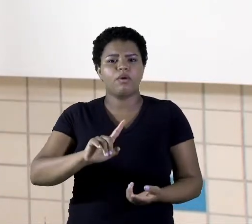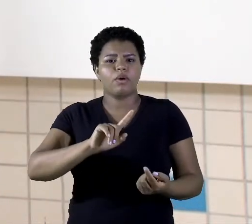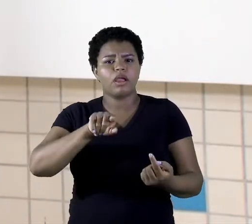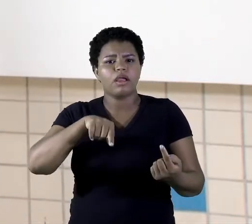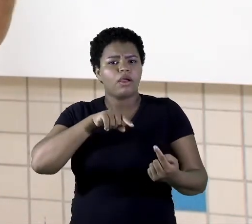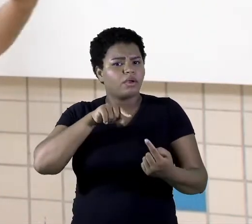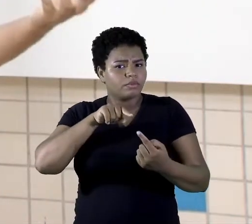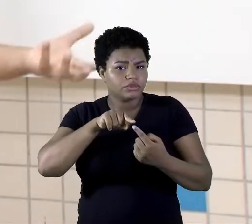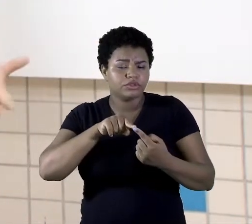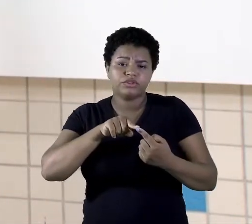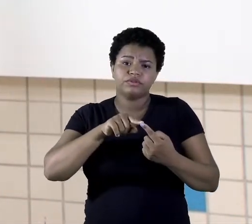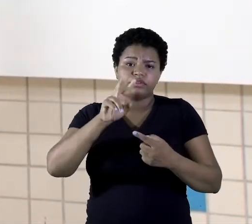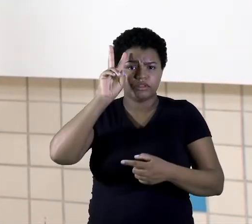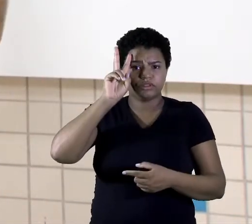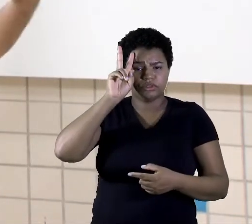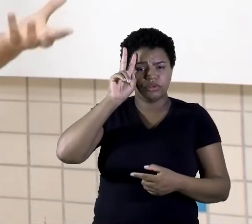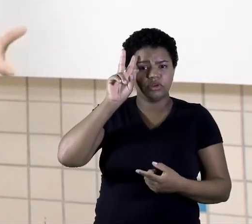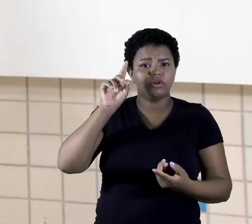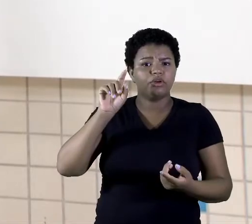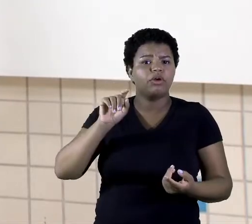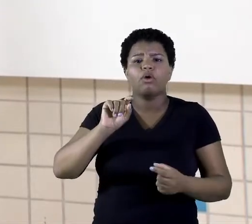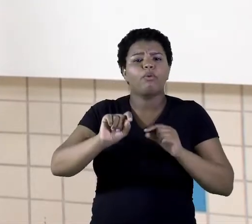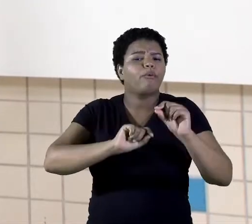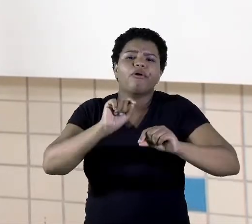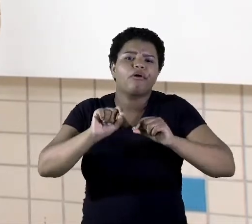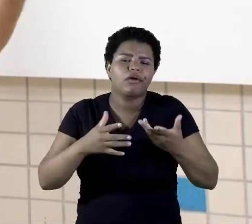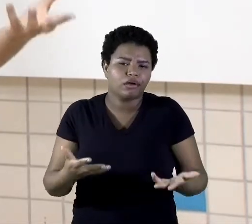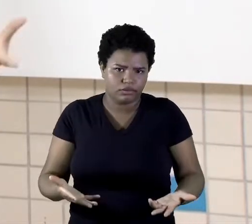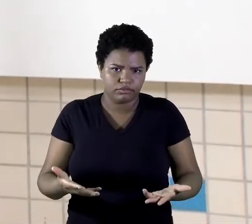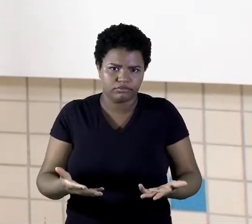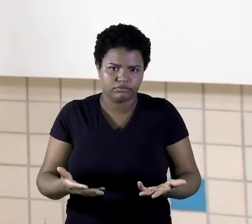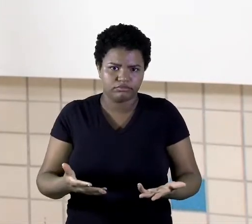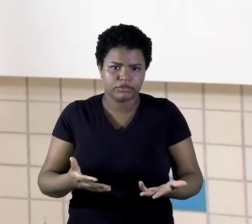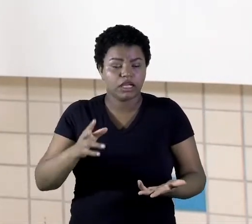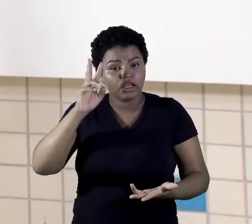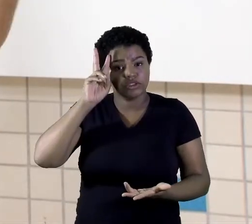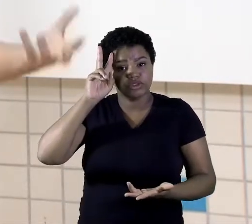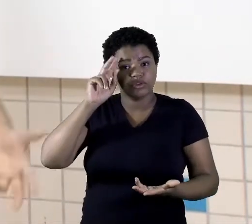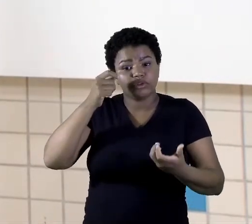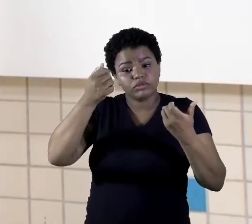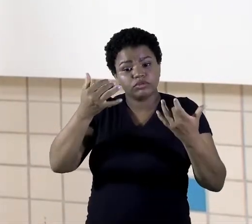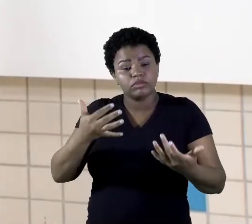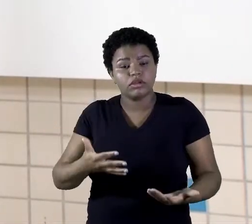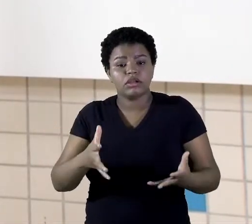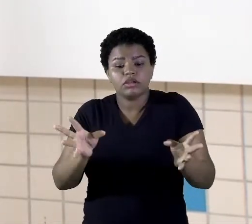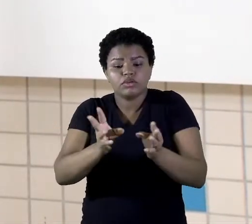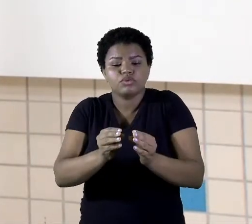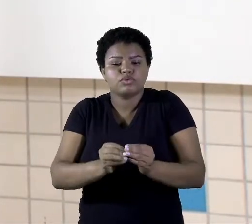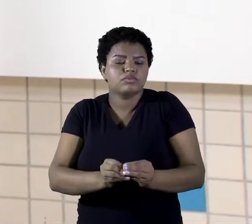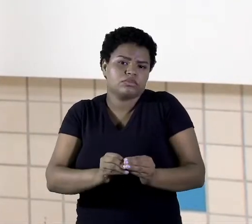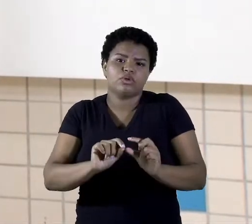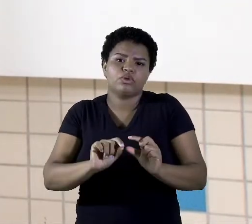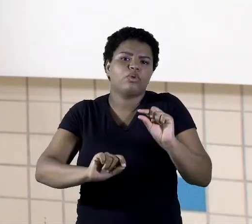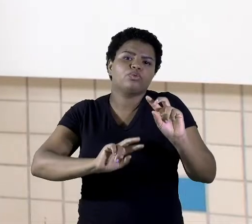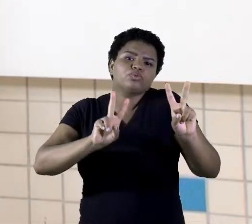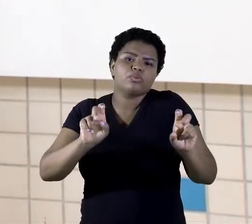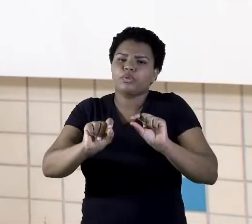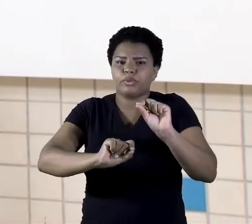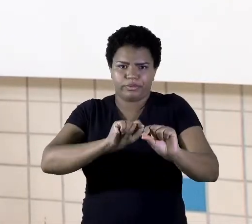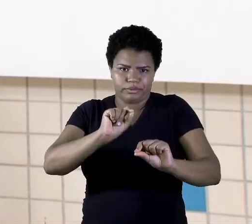história, né? Sobre o que você acha dela. Então você vai escrever com as suas próprias palavras o que você